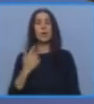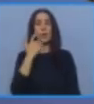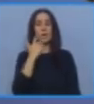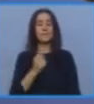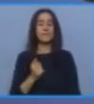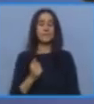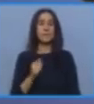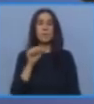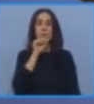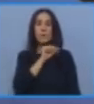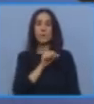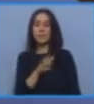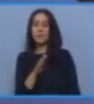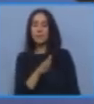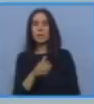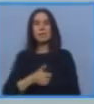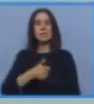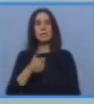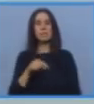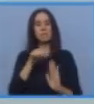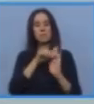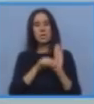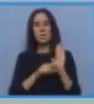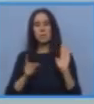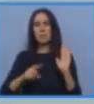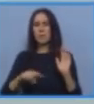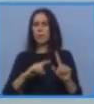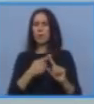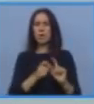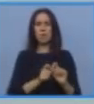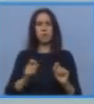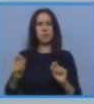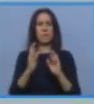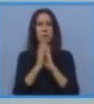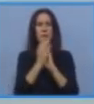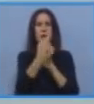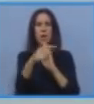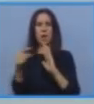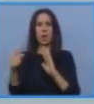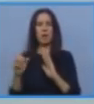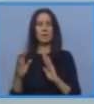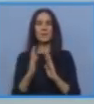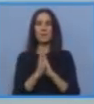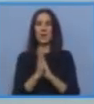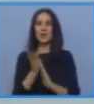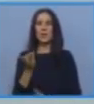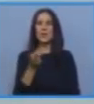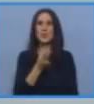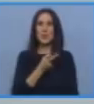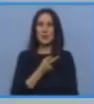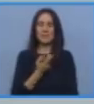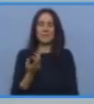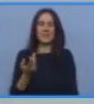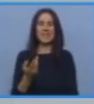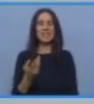preferencialmente aos crismas que anualmente quase todas as paróquias têm. Mas como são muitas as paróquias, a minha